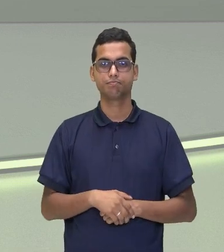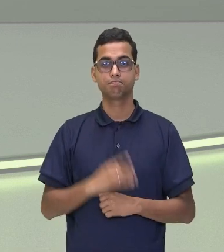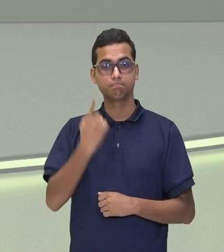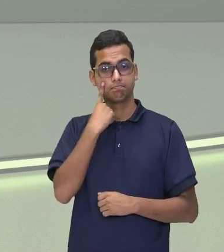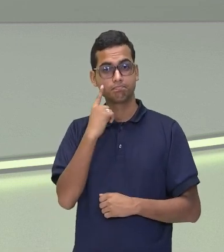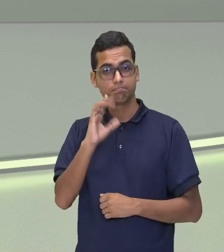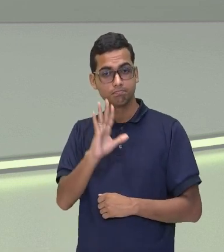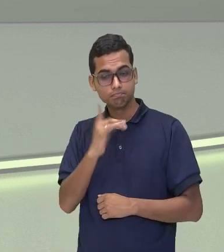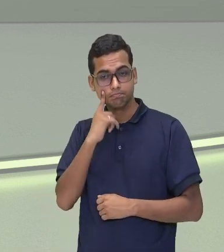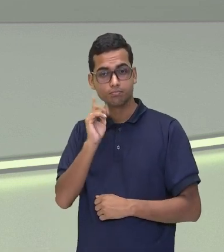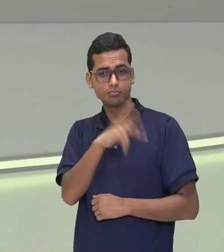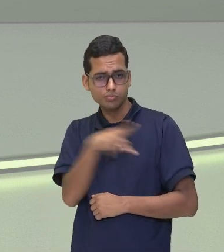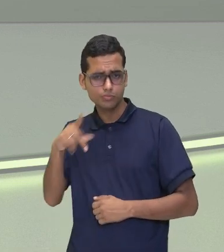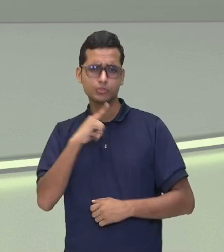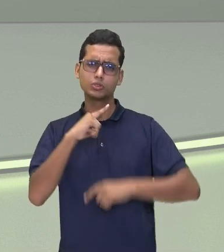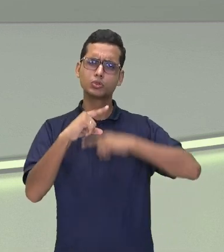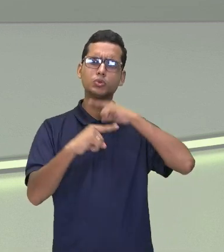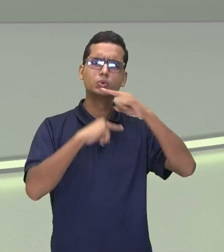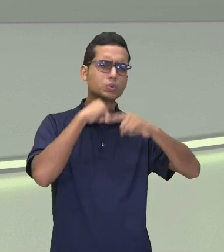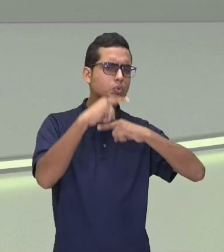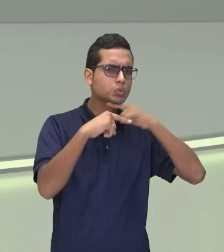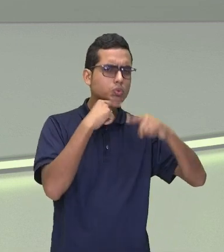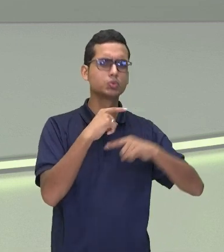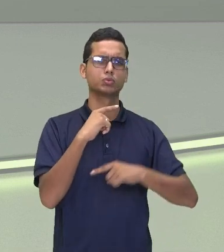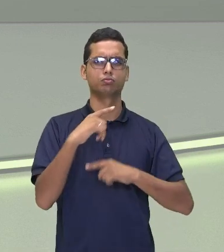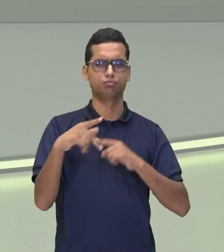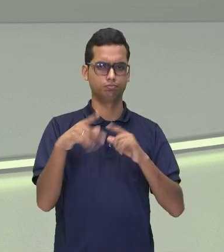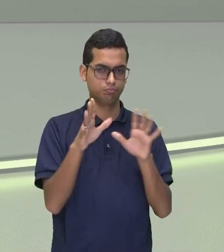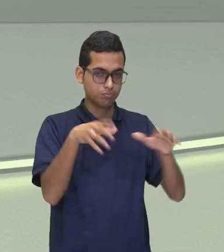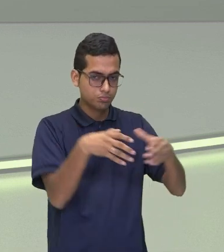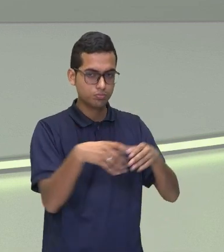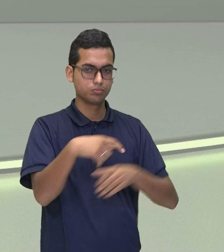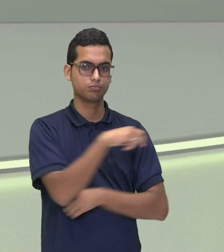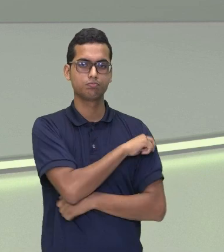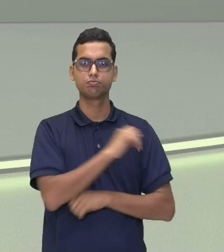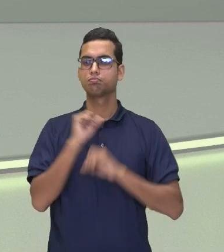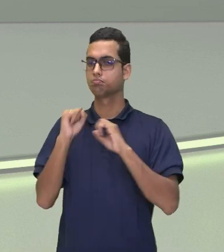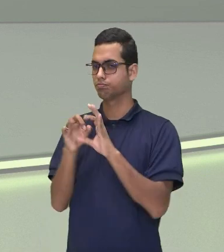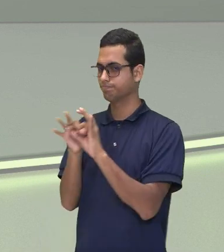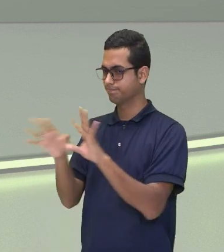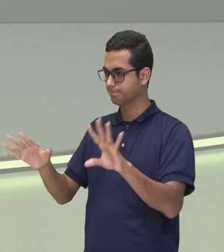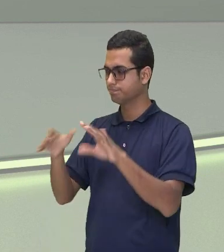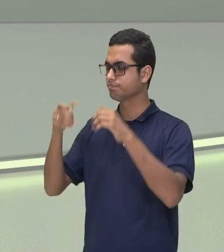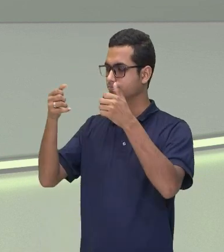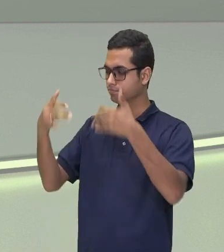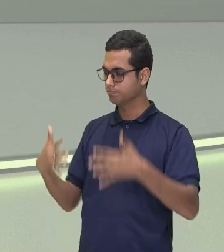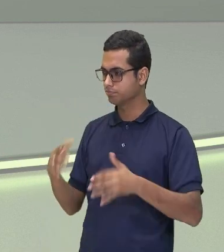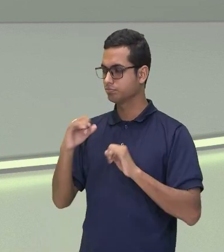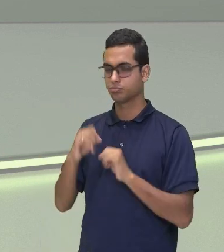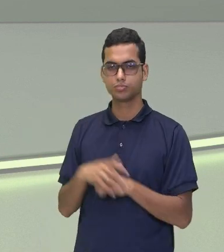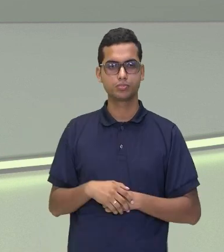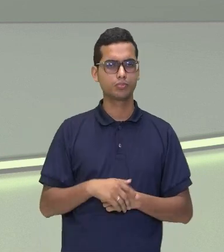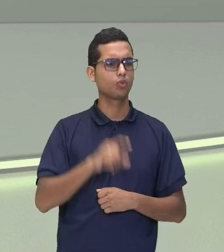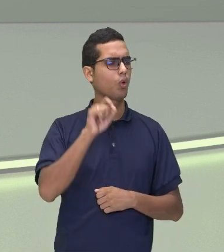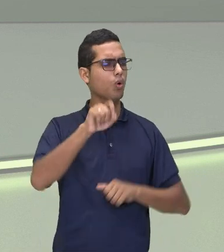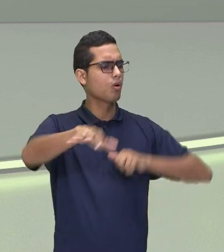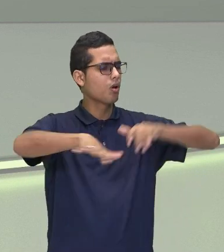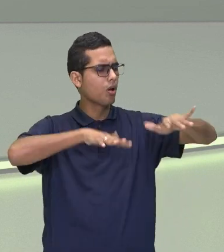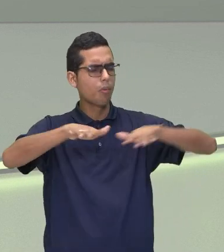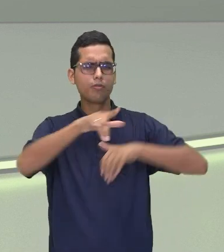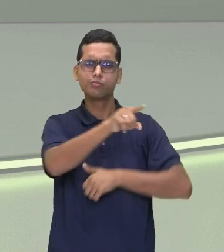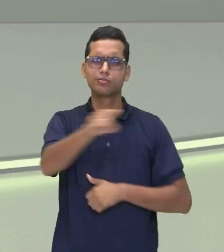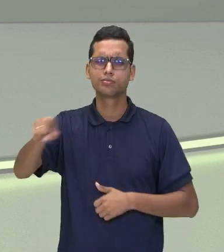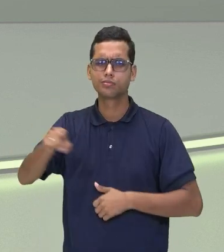Professora, tenho alguns questionamentos para os meus colegas. Pode falar, Cecília. Quais são eles? O que é movimento para